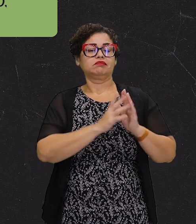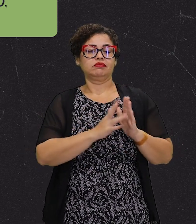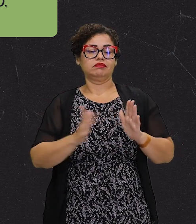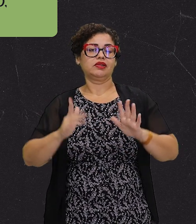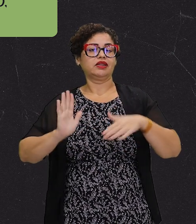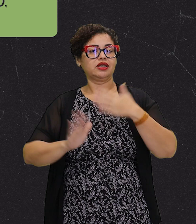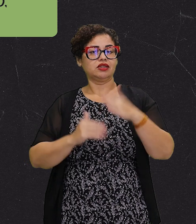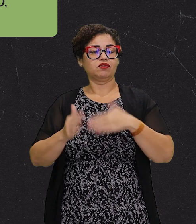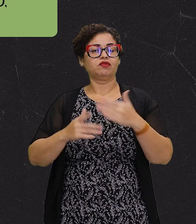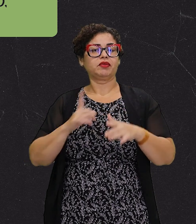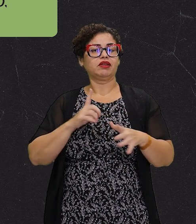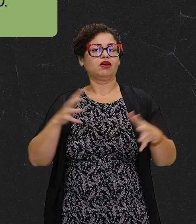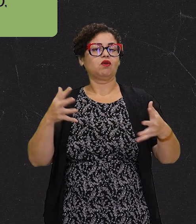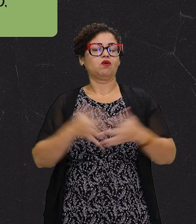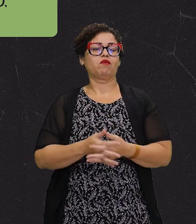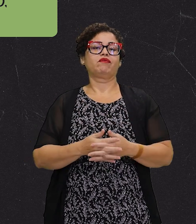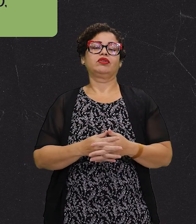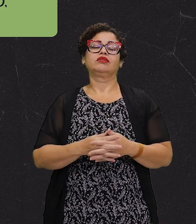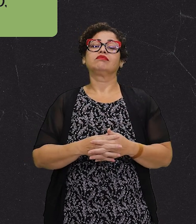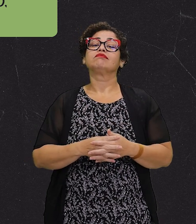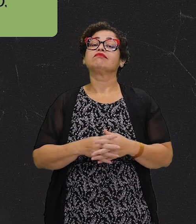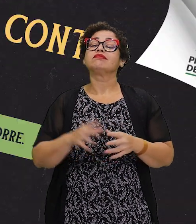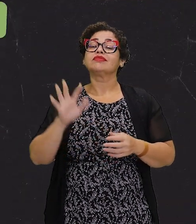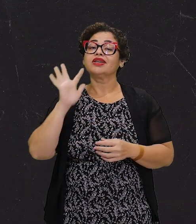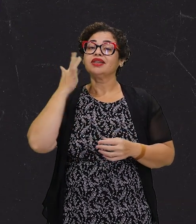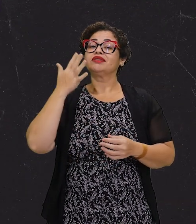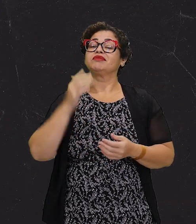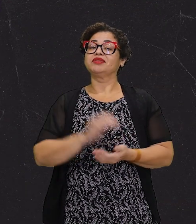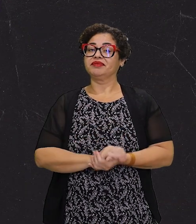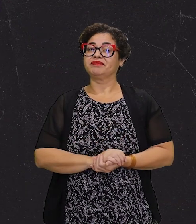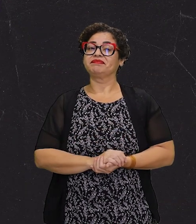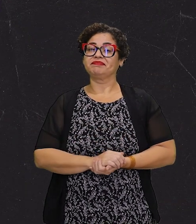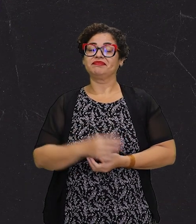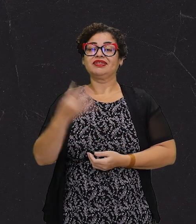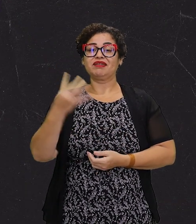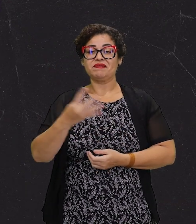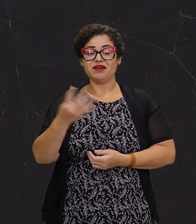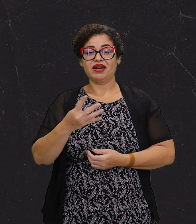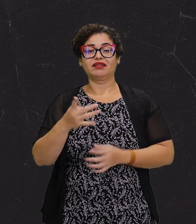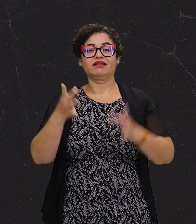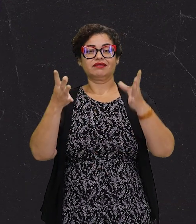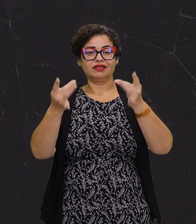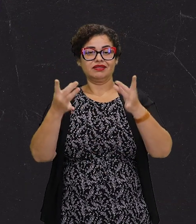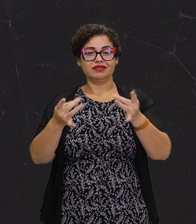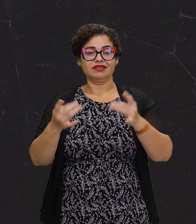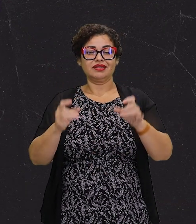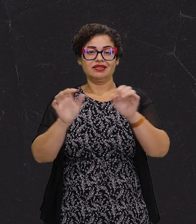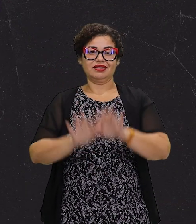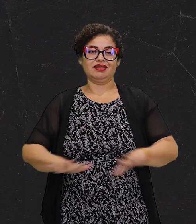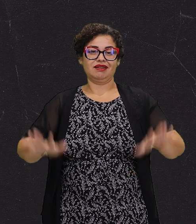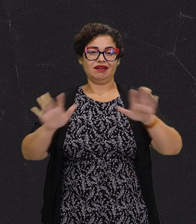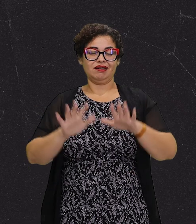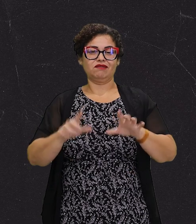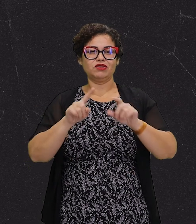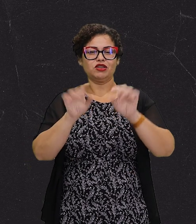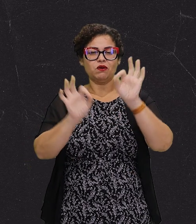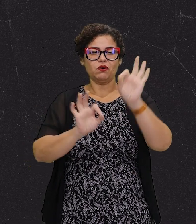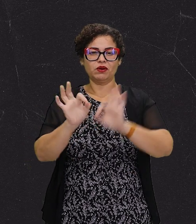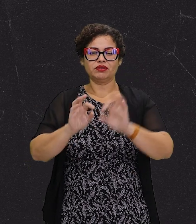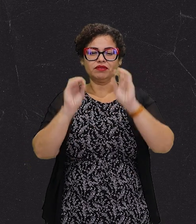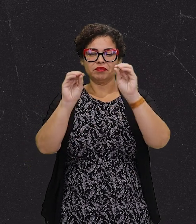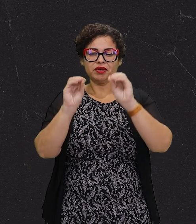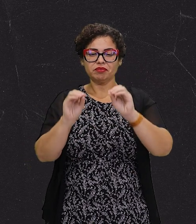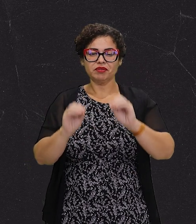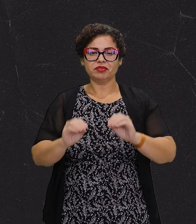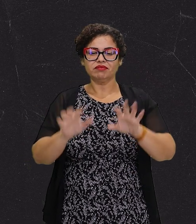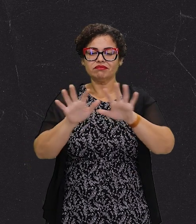e o desenvolvimento do conflito central. Quarto, defina o cenário. Estabeleça